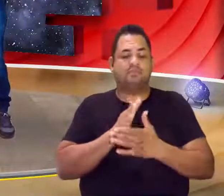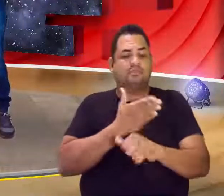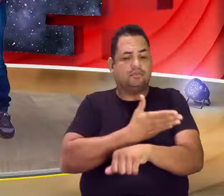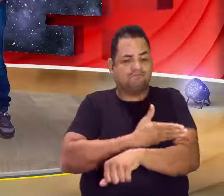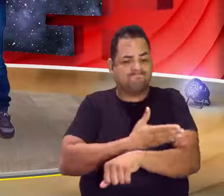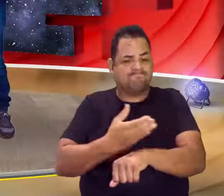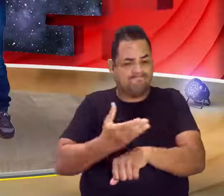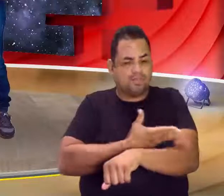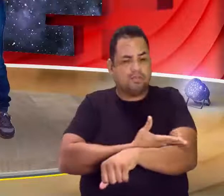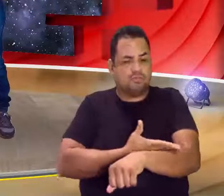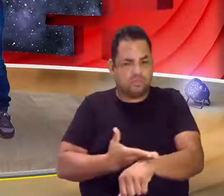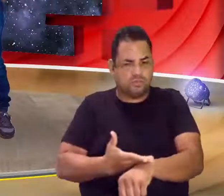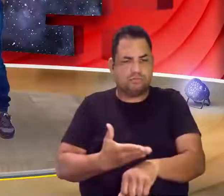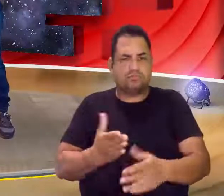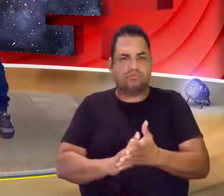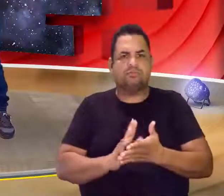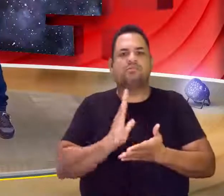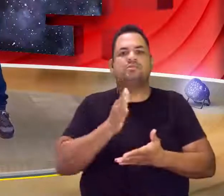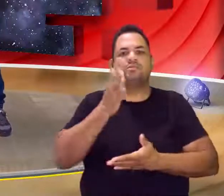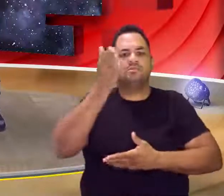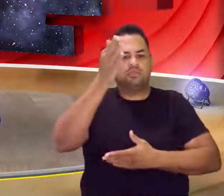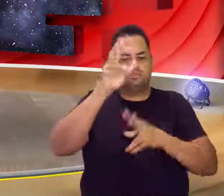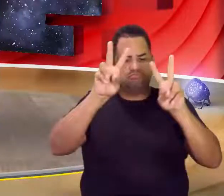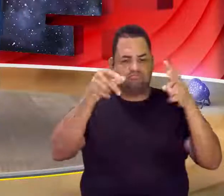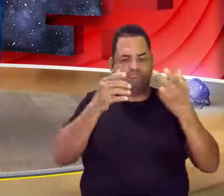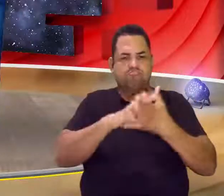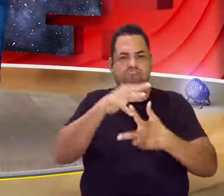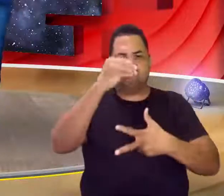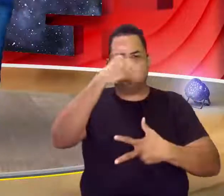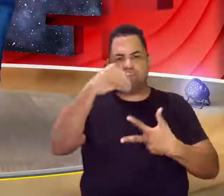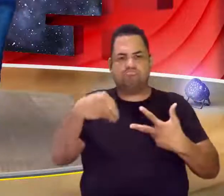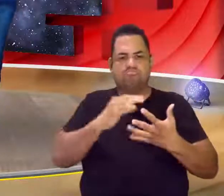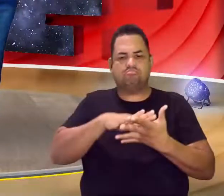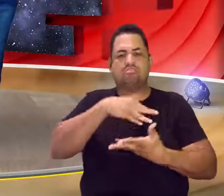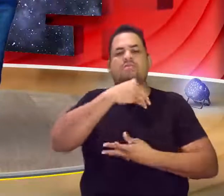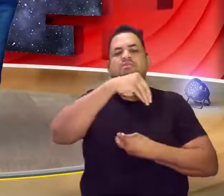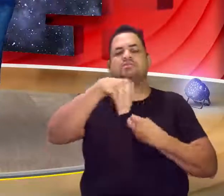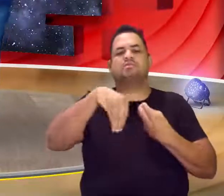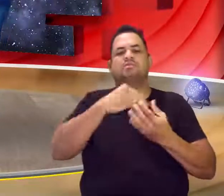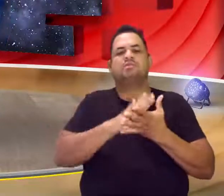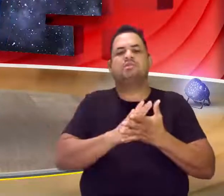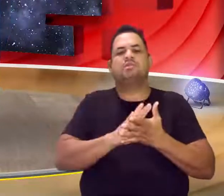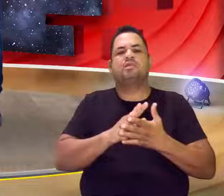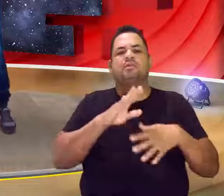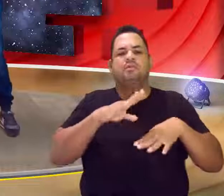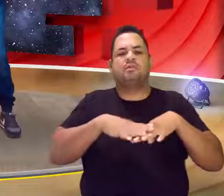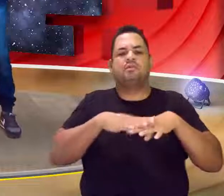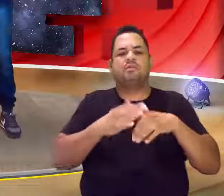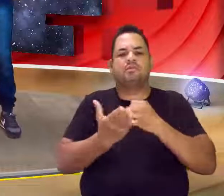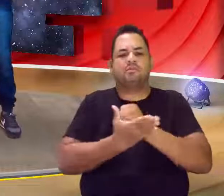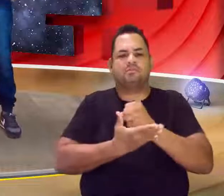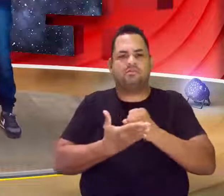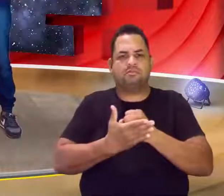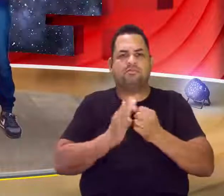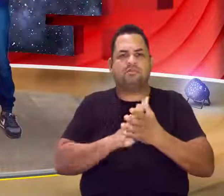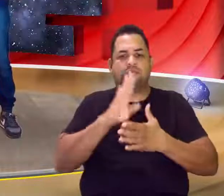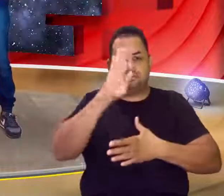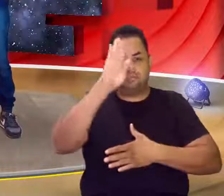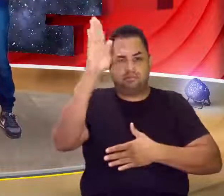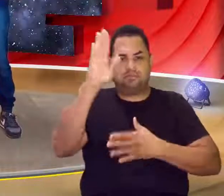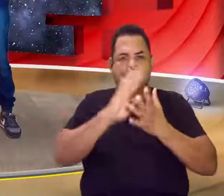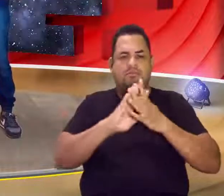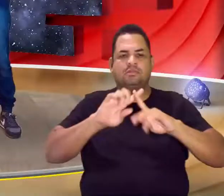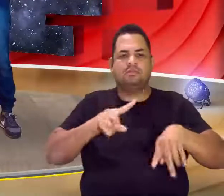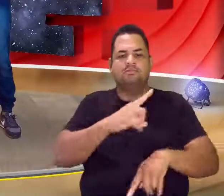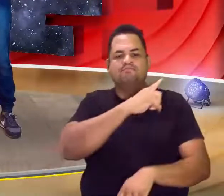acostumando. A gente sabe, né, que os assuntos que caem no Enem, a maioria deles envolve a matemática básica, que está dentro do seu fundamental. Mas é no primeiro